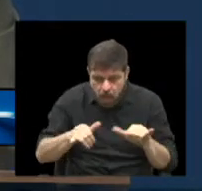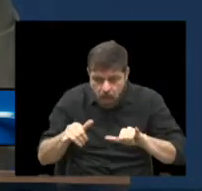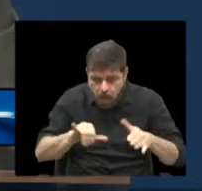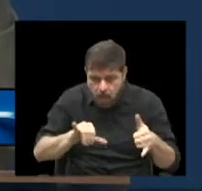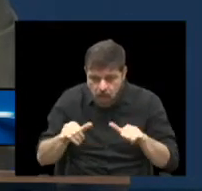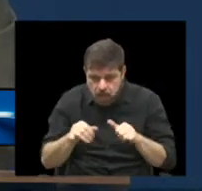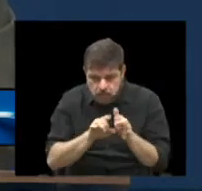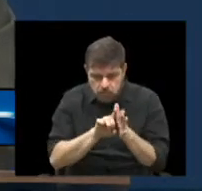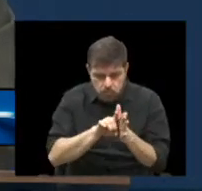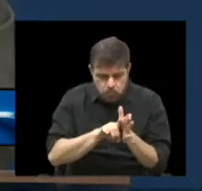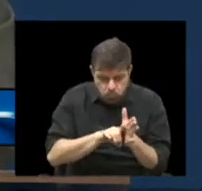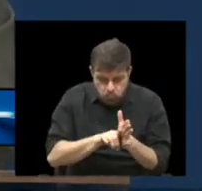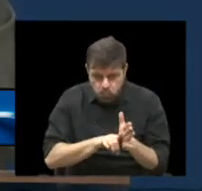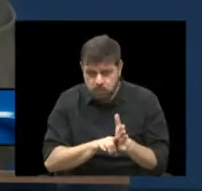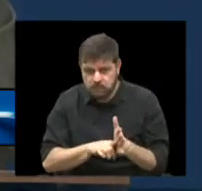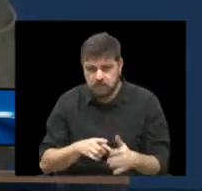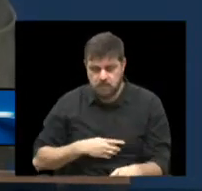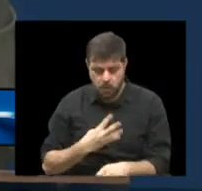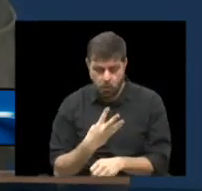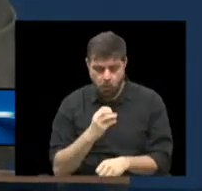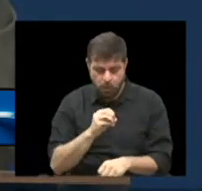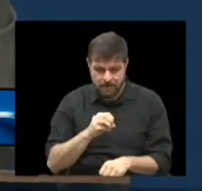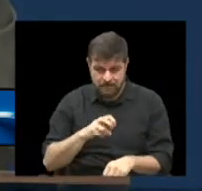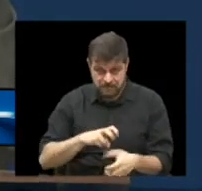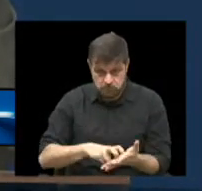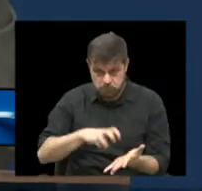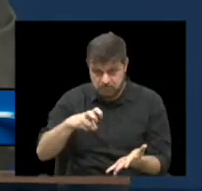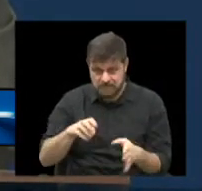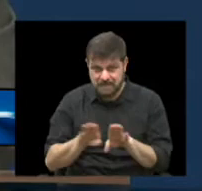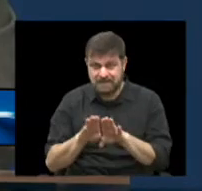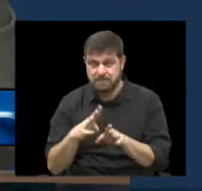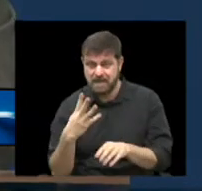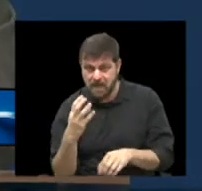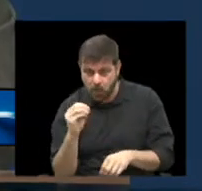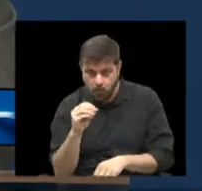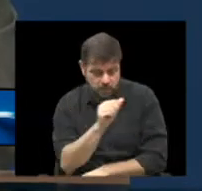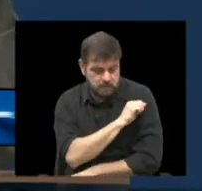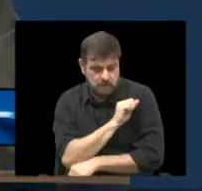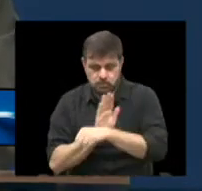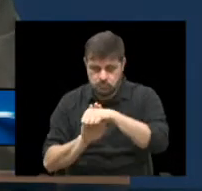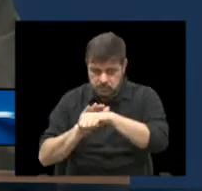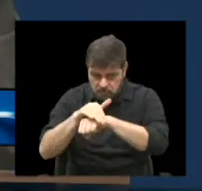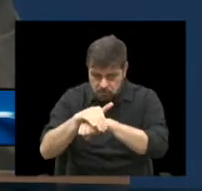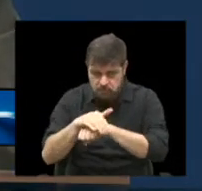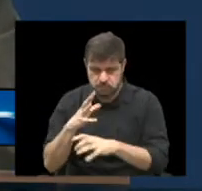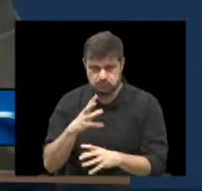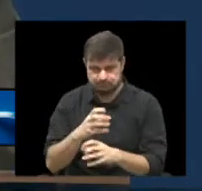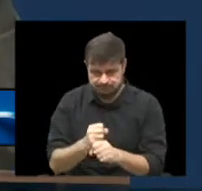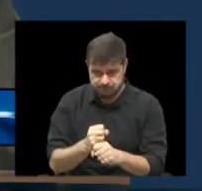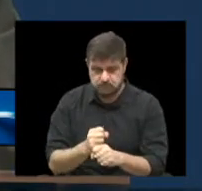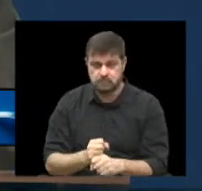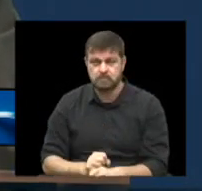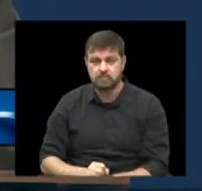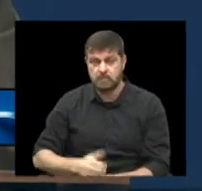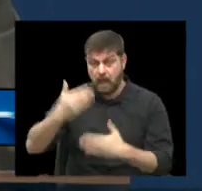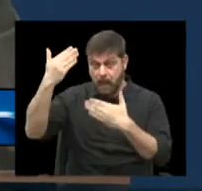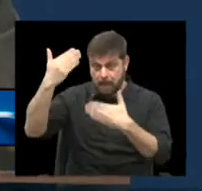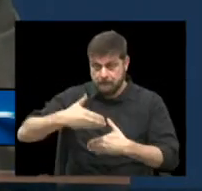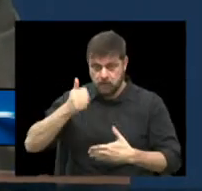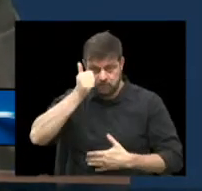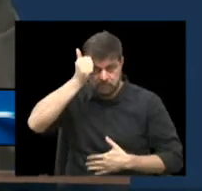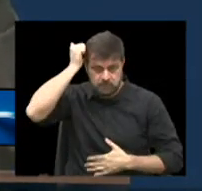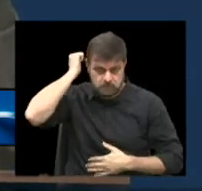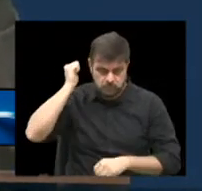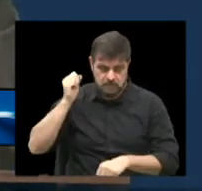vagas matutino e 40 vagas noturno. Lembrando que as provas estão marcadas para o próximo